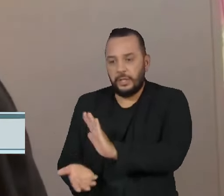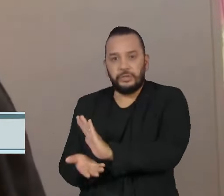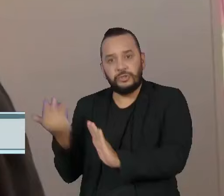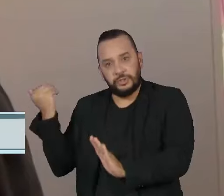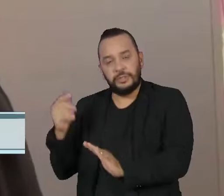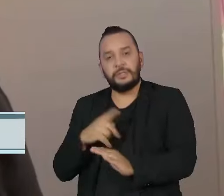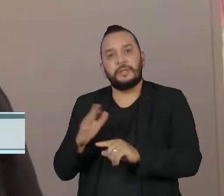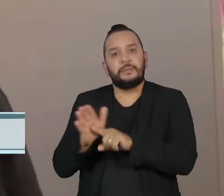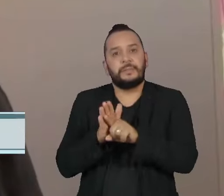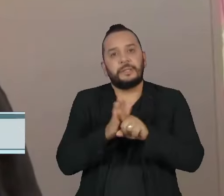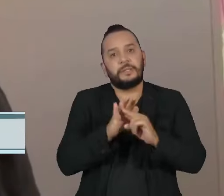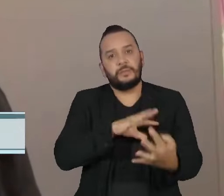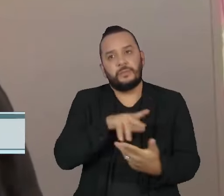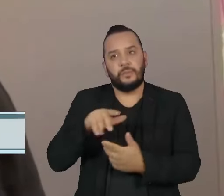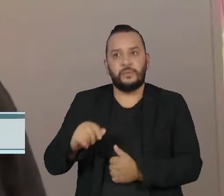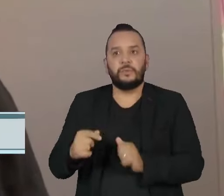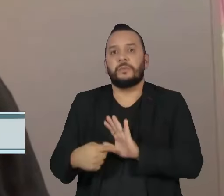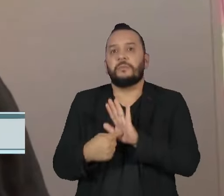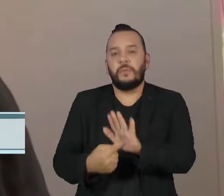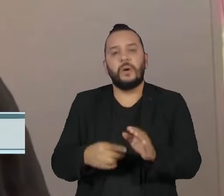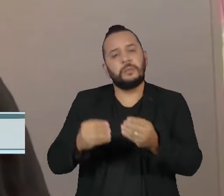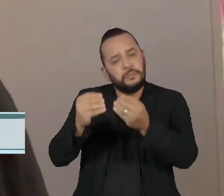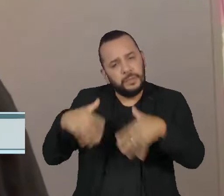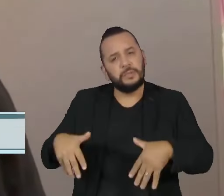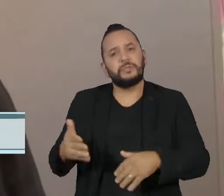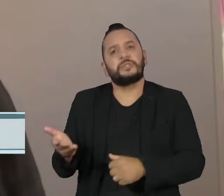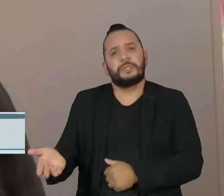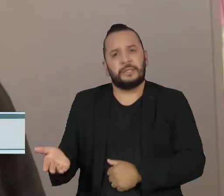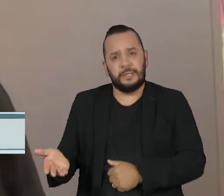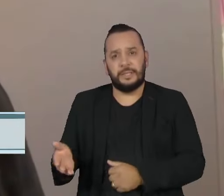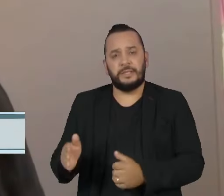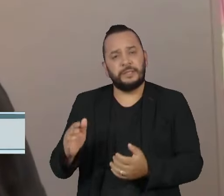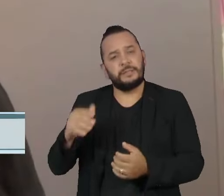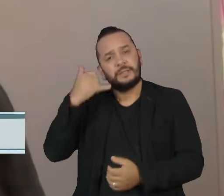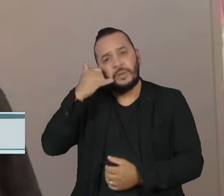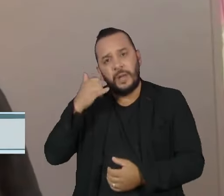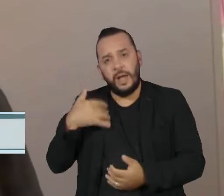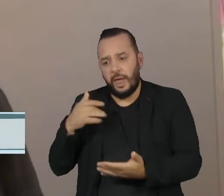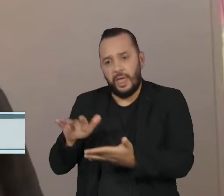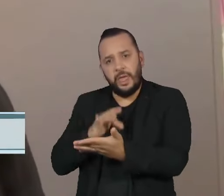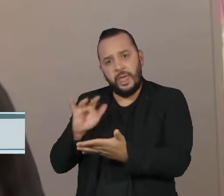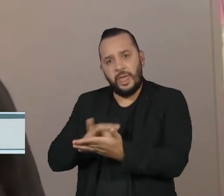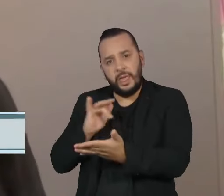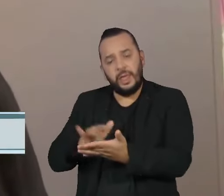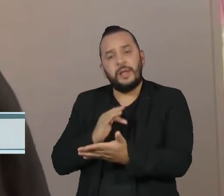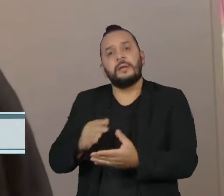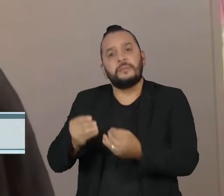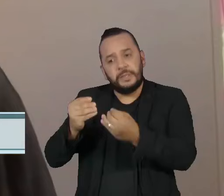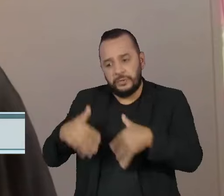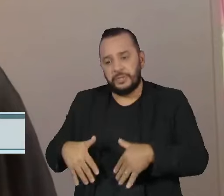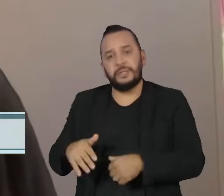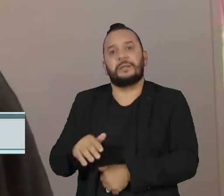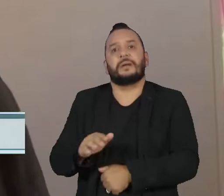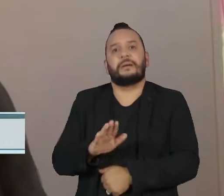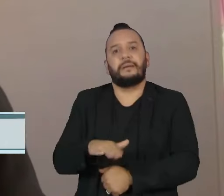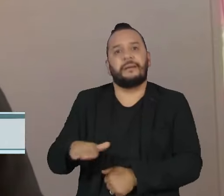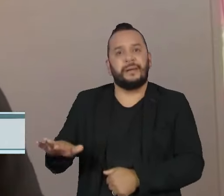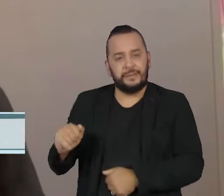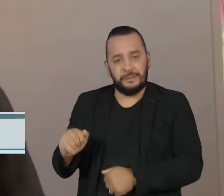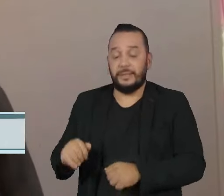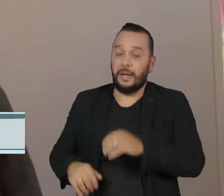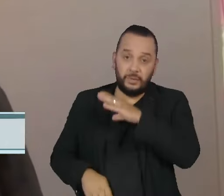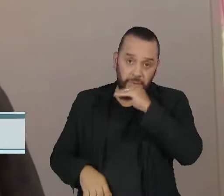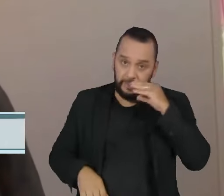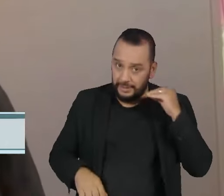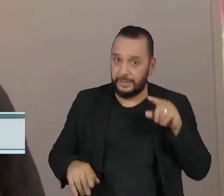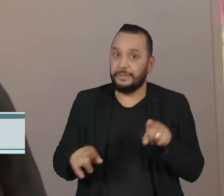Pesquisas pelo mundo vem mostrando os malefícios eh que um celular com com conteúdo faz paraa criança pequena principalmente adolescentes